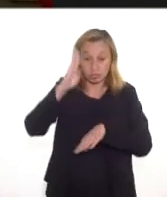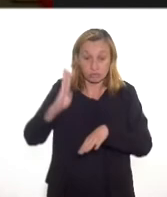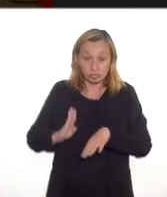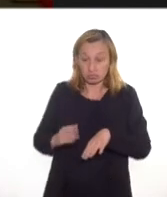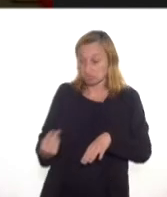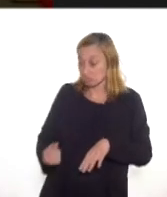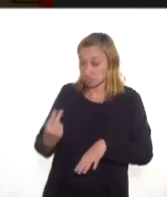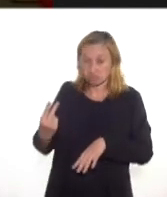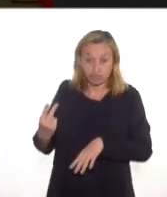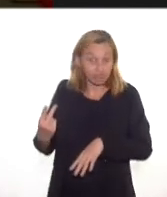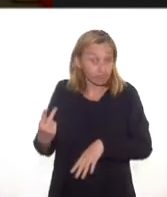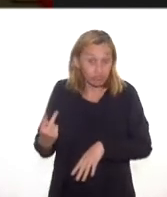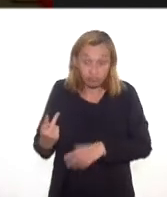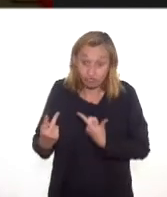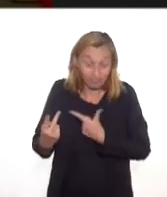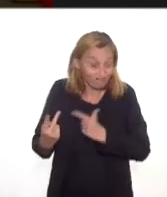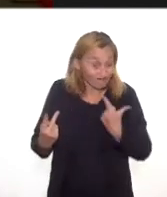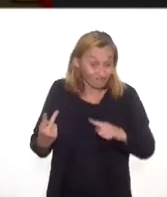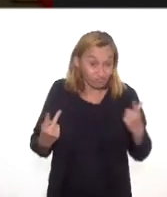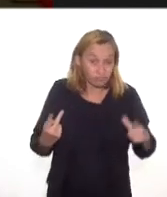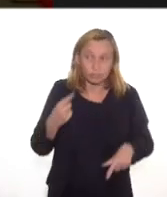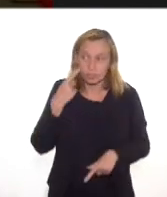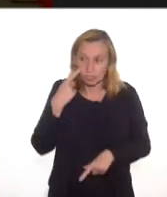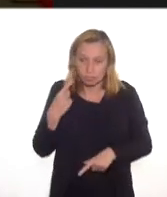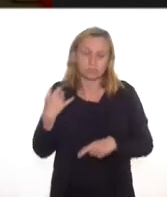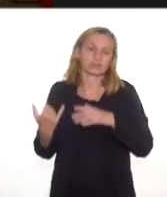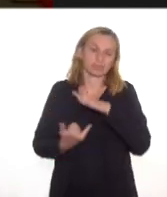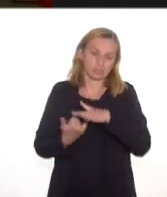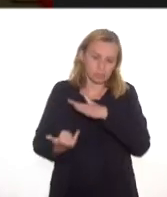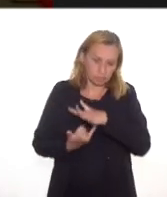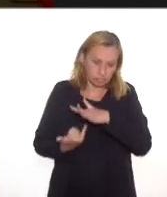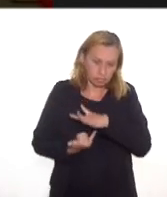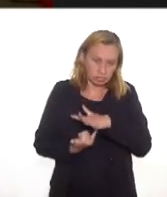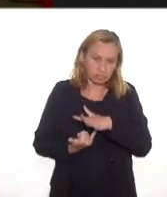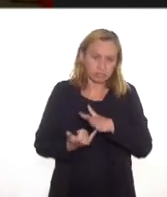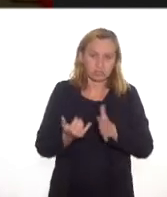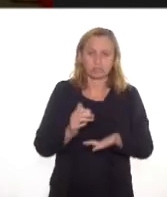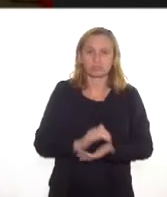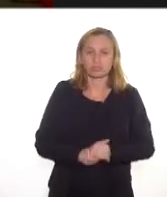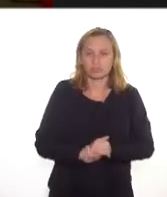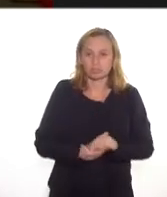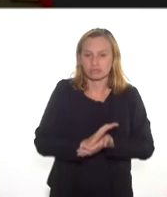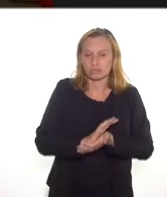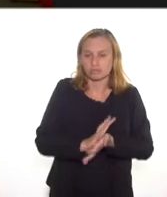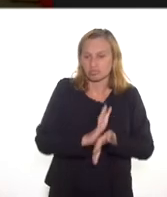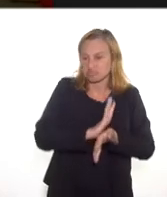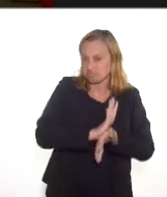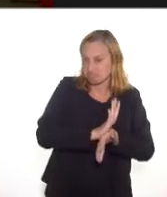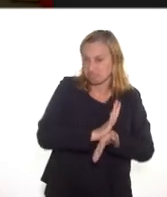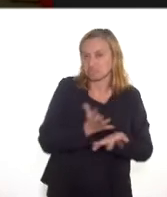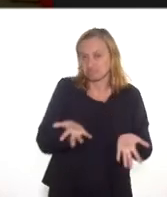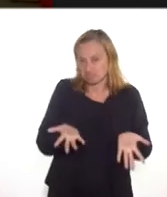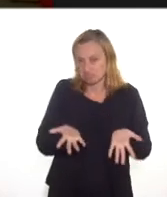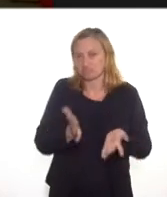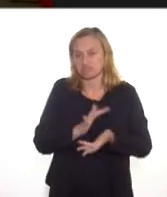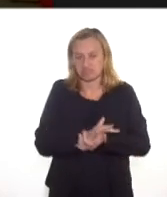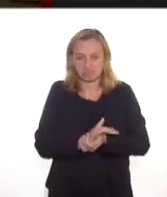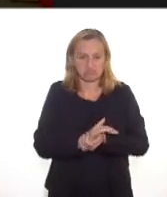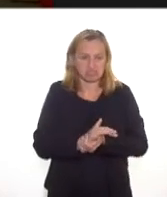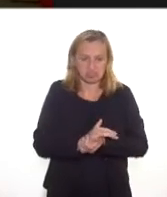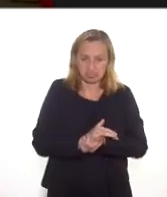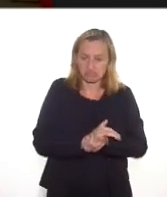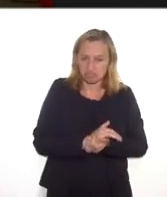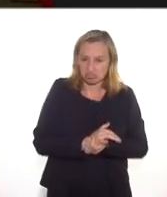valor nenhum, a gente está vendo as instituições sendo completamente deslegitimadas e